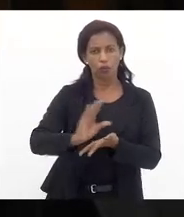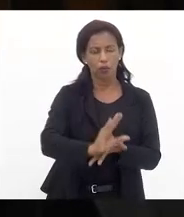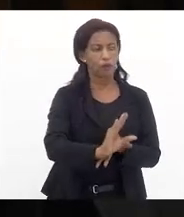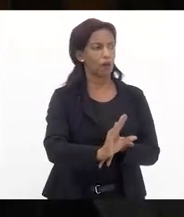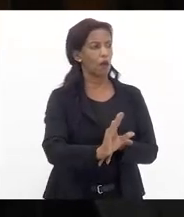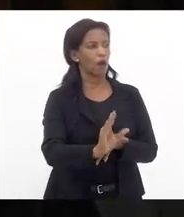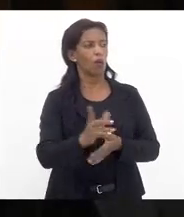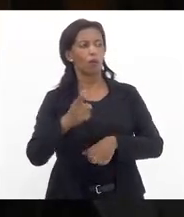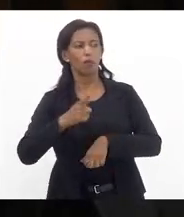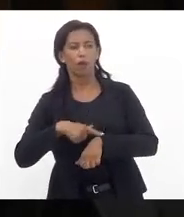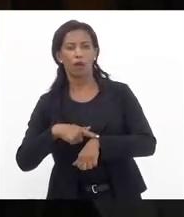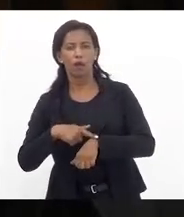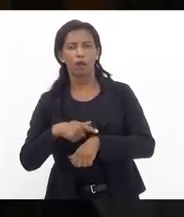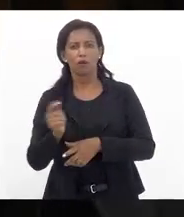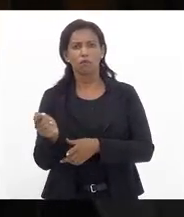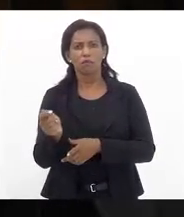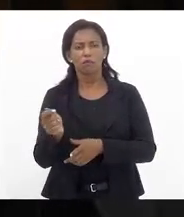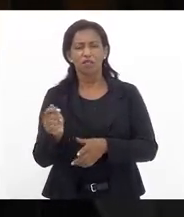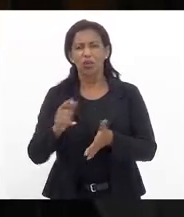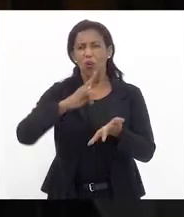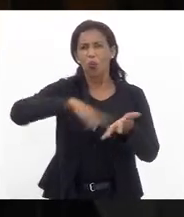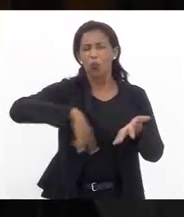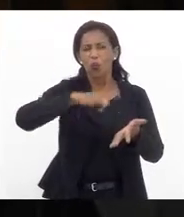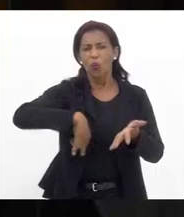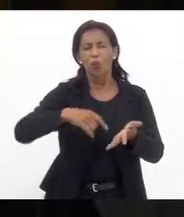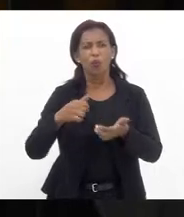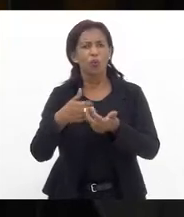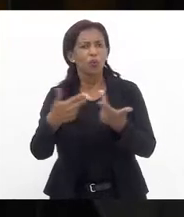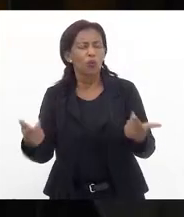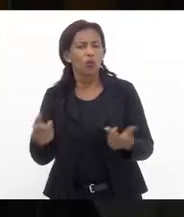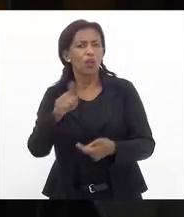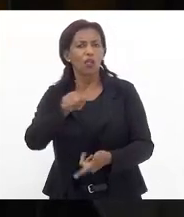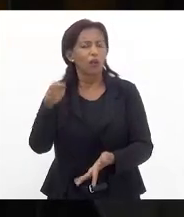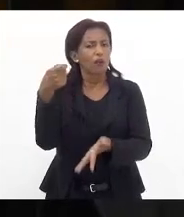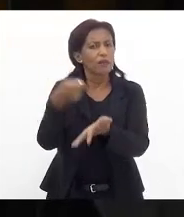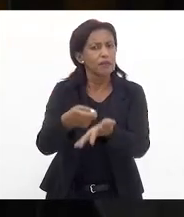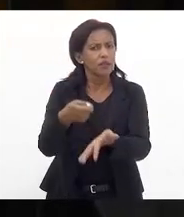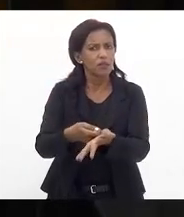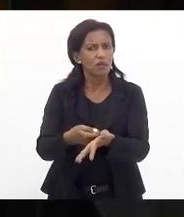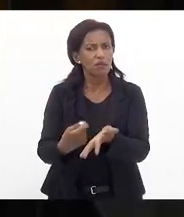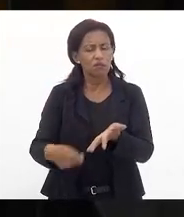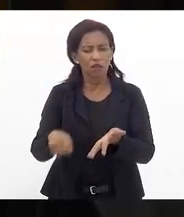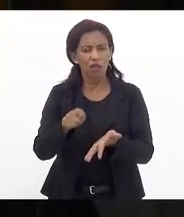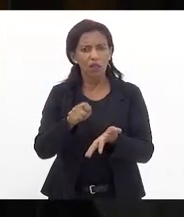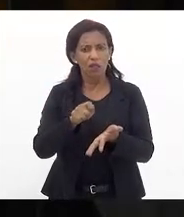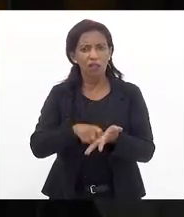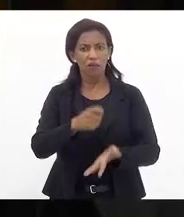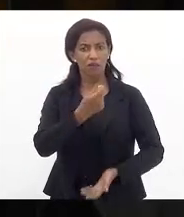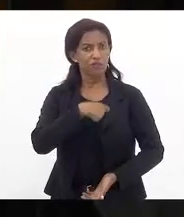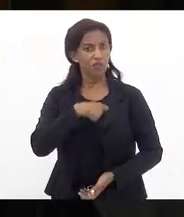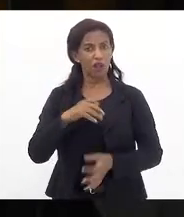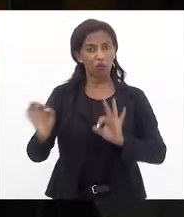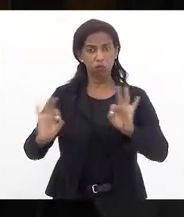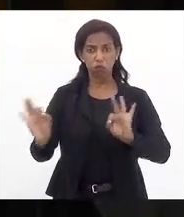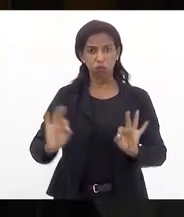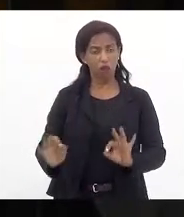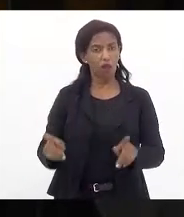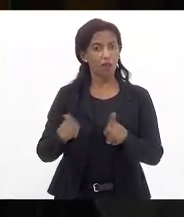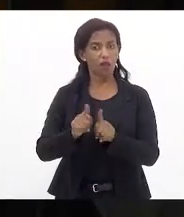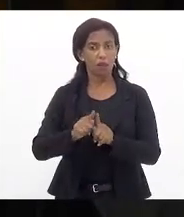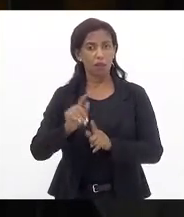mexendo em pensões, ou seja, mexendo em coisas que não são exigências do regime de recuperação fiscal, nem tampouco